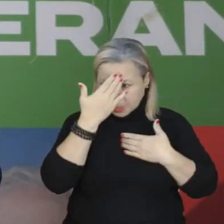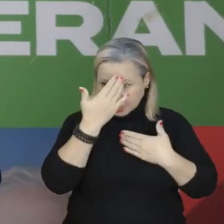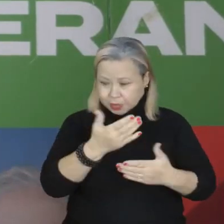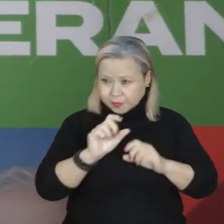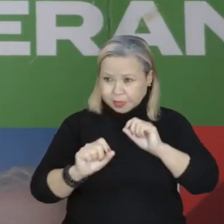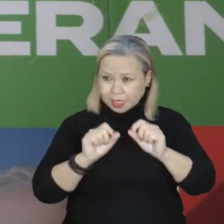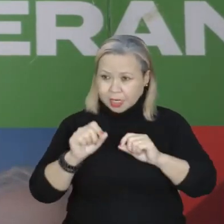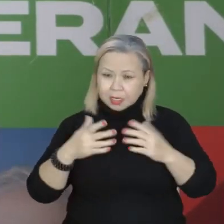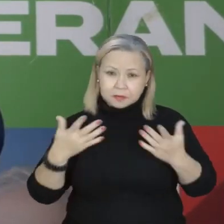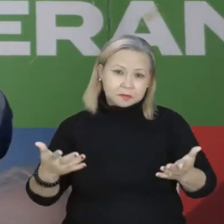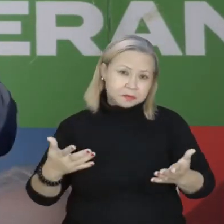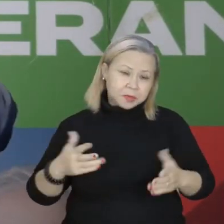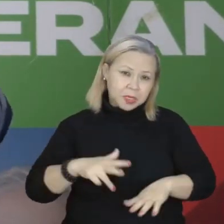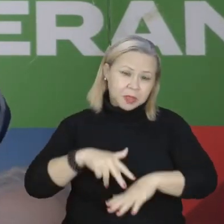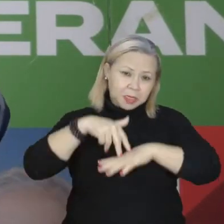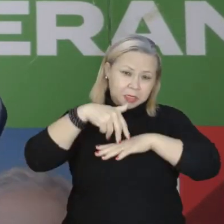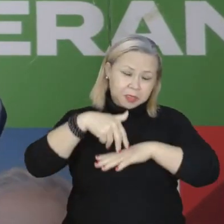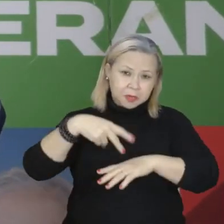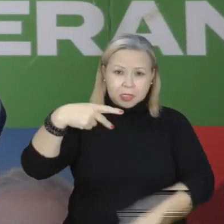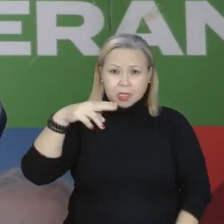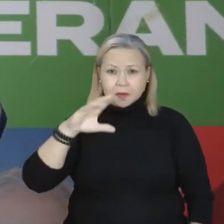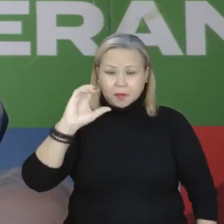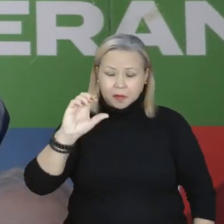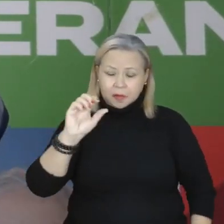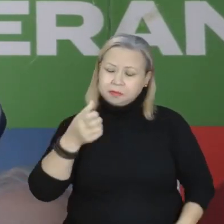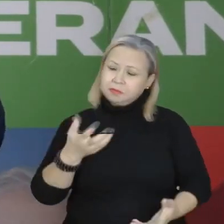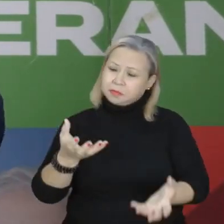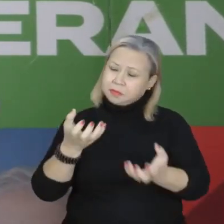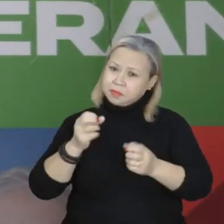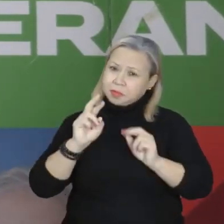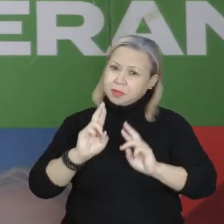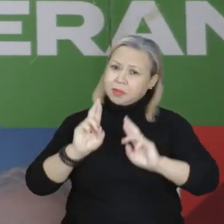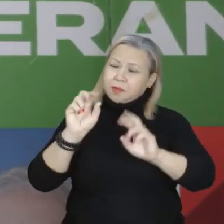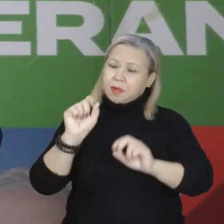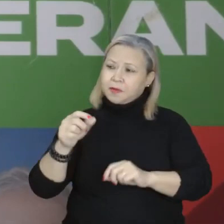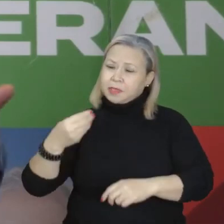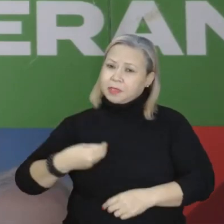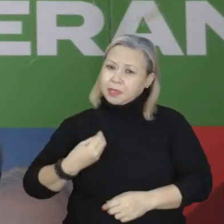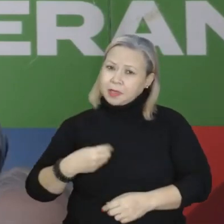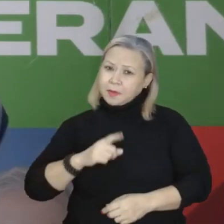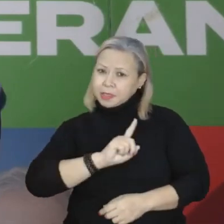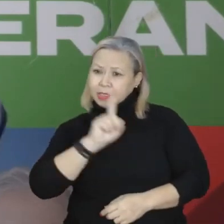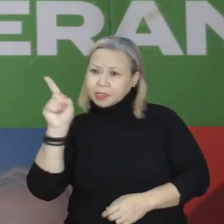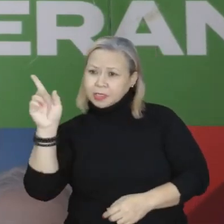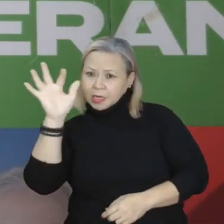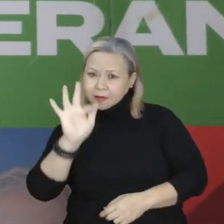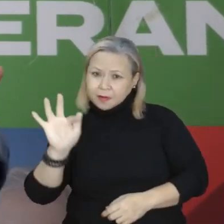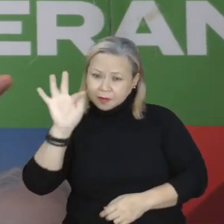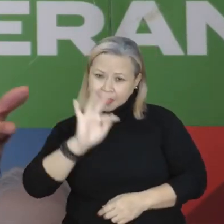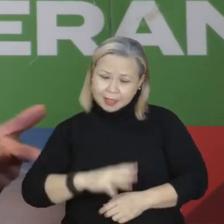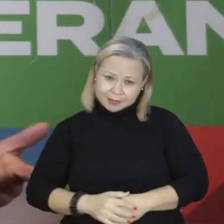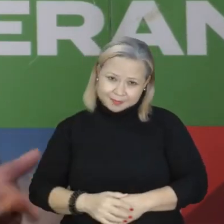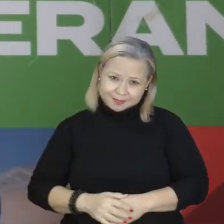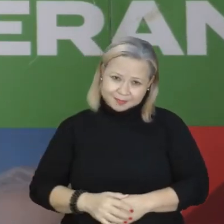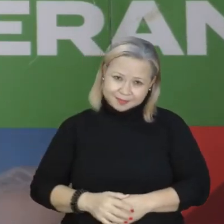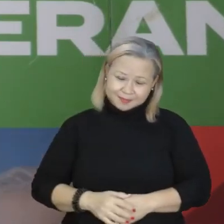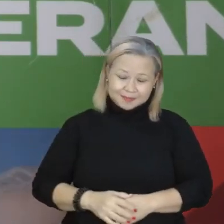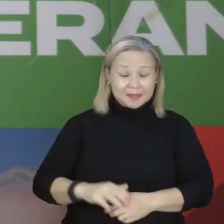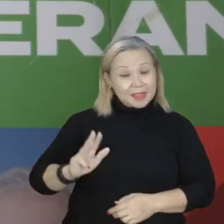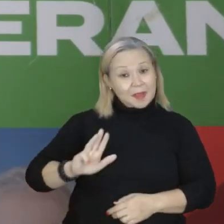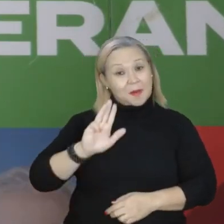nesse ato da PUC. Eu espero que você esteja lá para cobrir. Aí você já fala, bom, eu não sou da bolha, o Lula já está falando, eu já estou